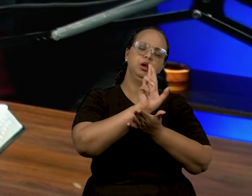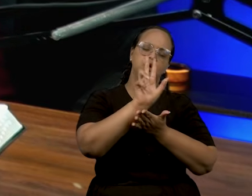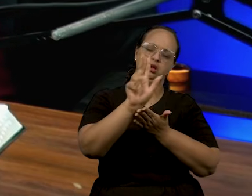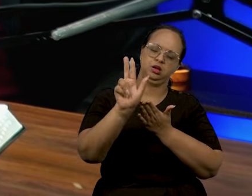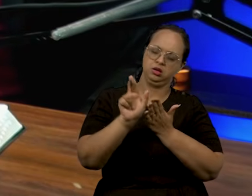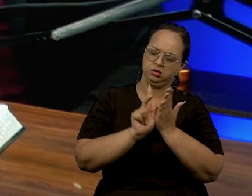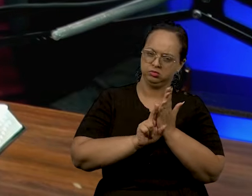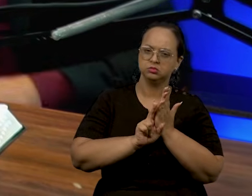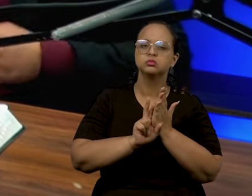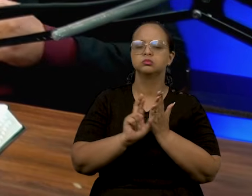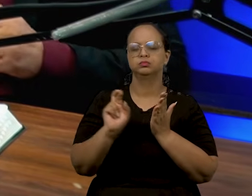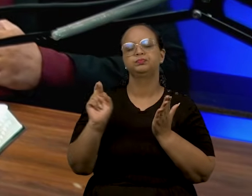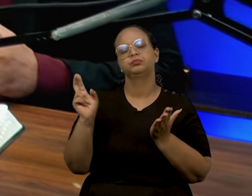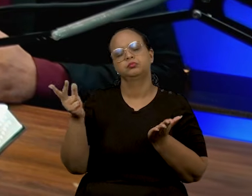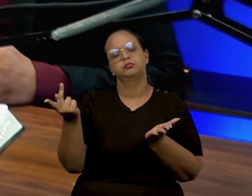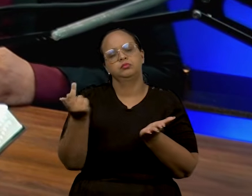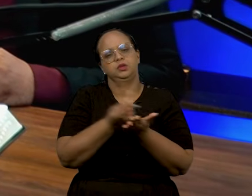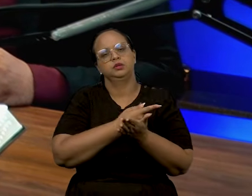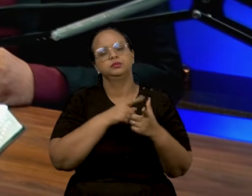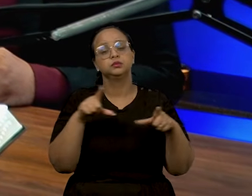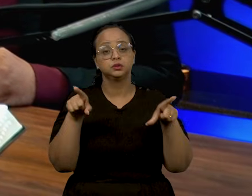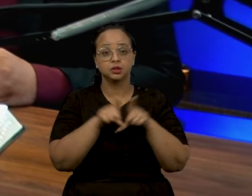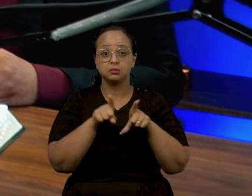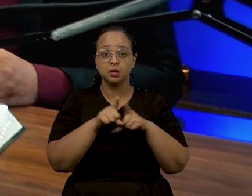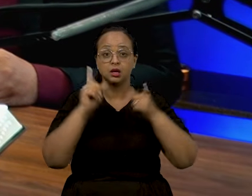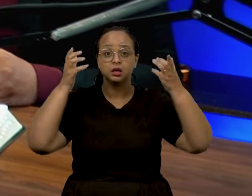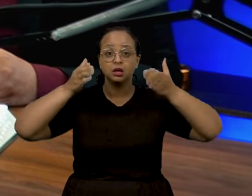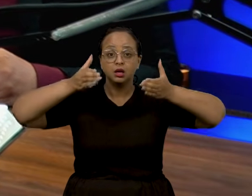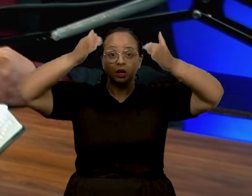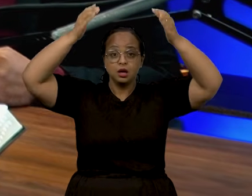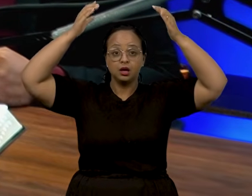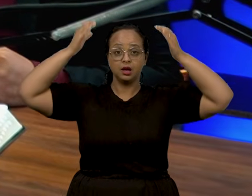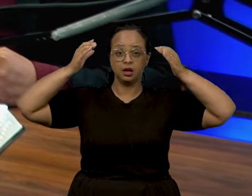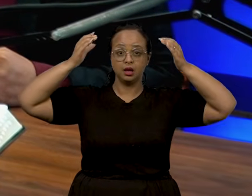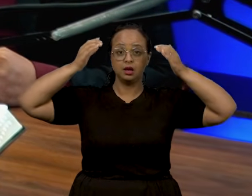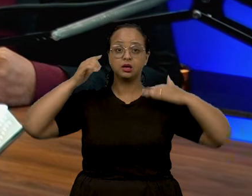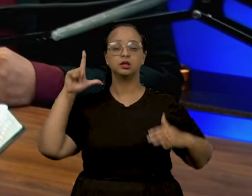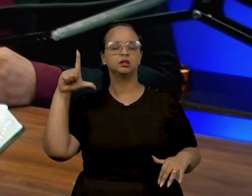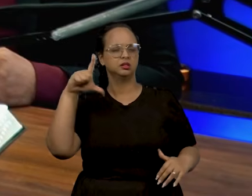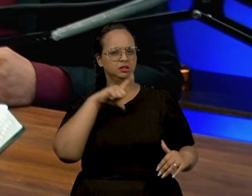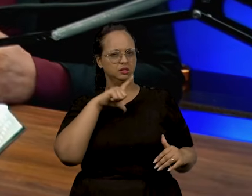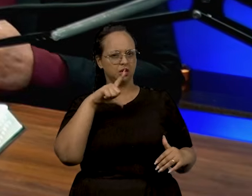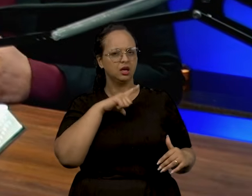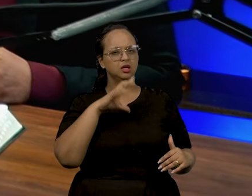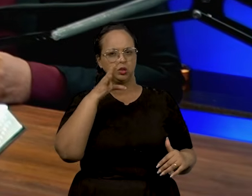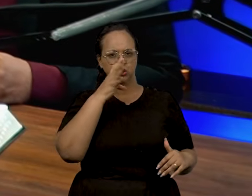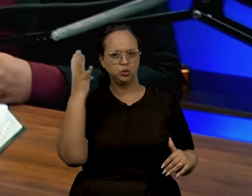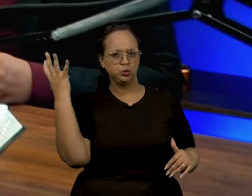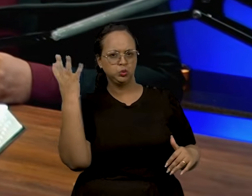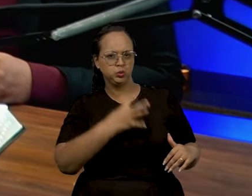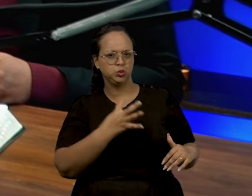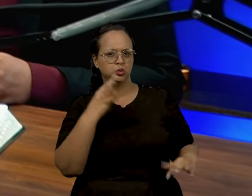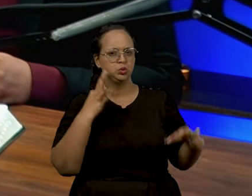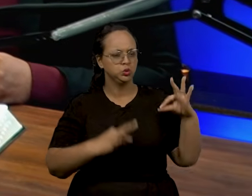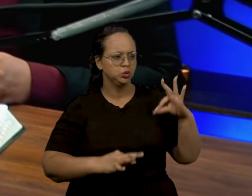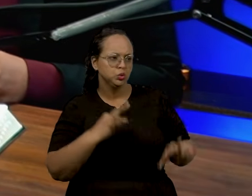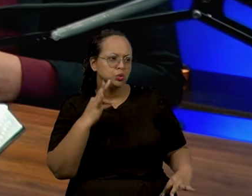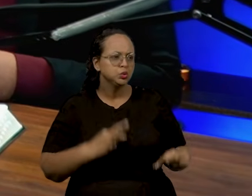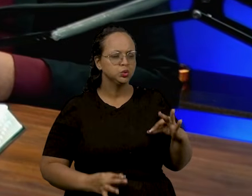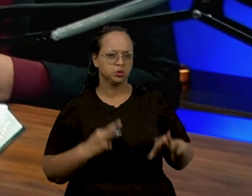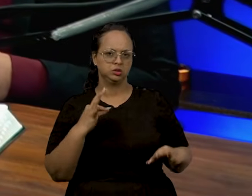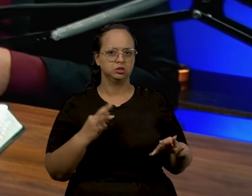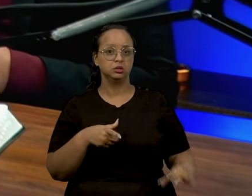havia ali um julgamento onde os juízes eles julgavam tanto questões materiais